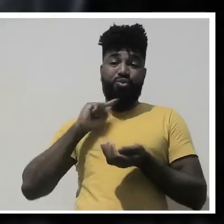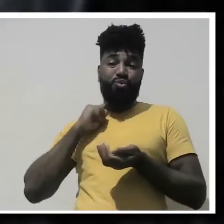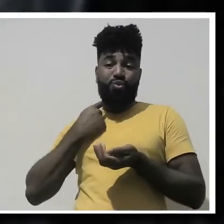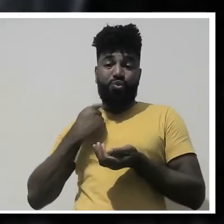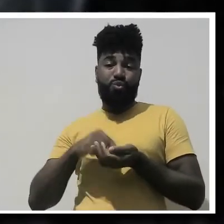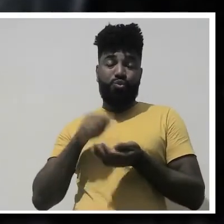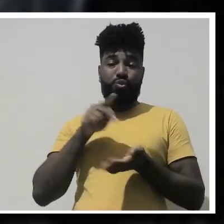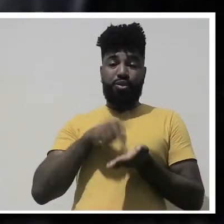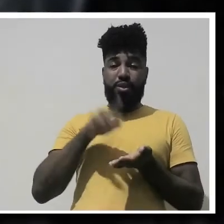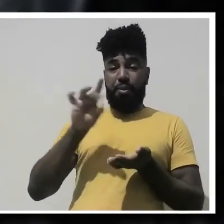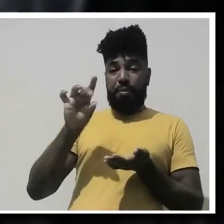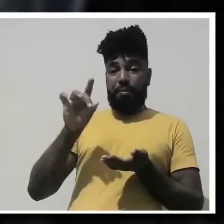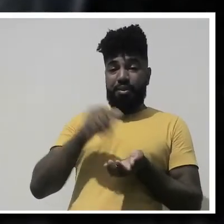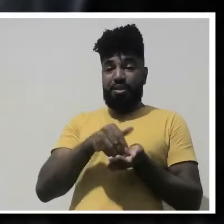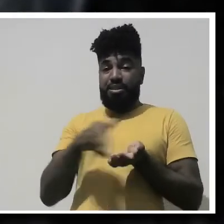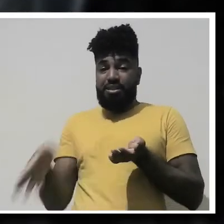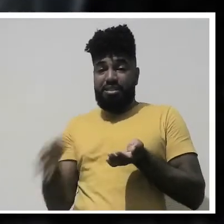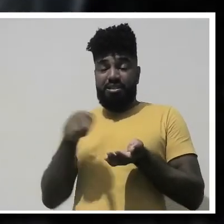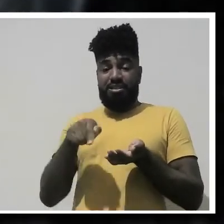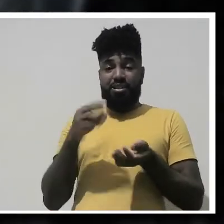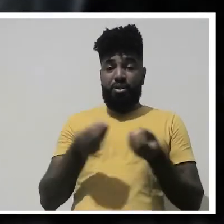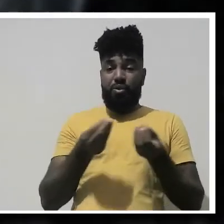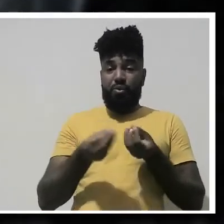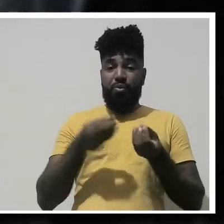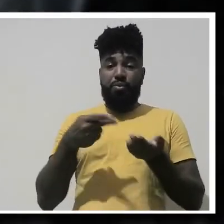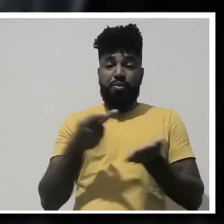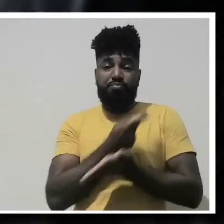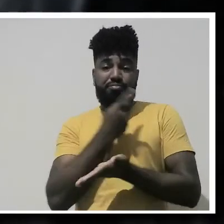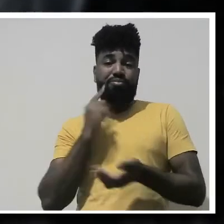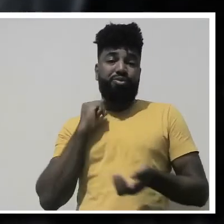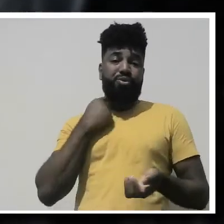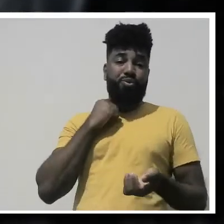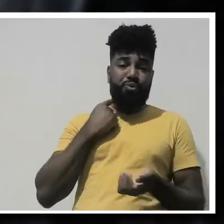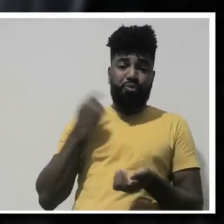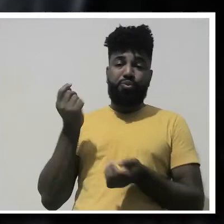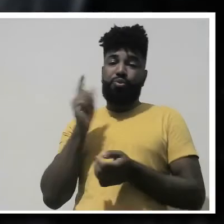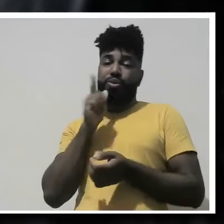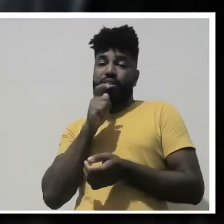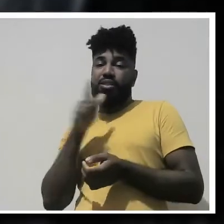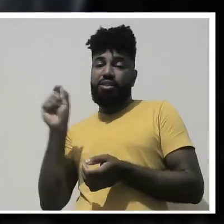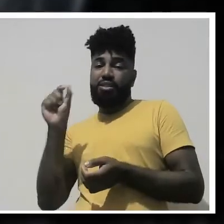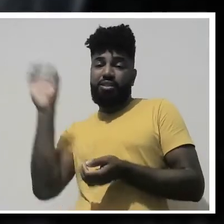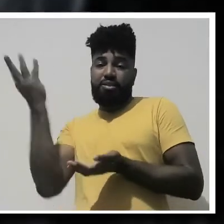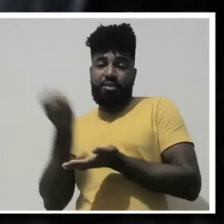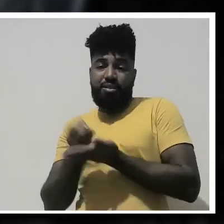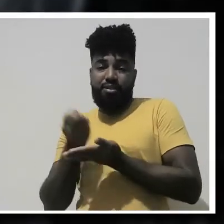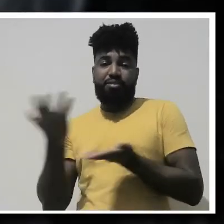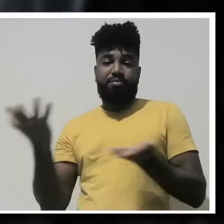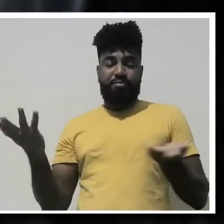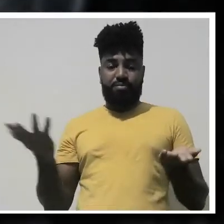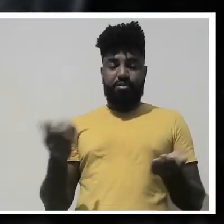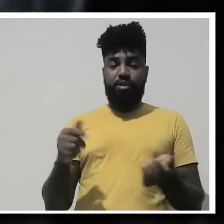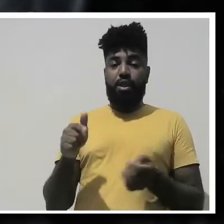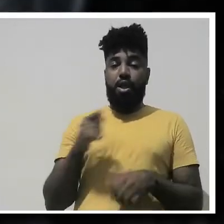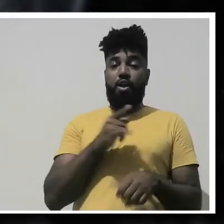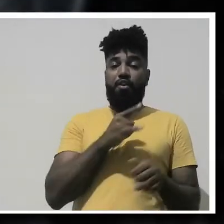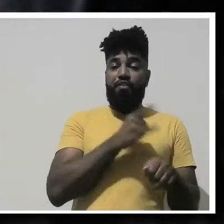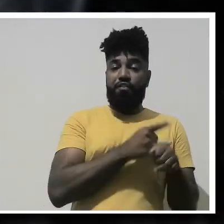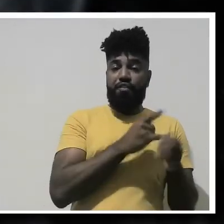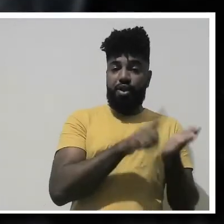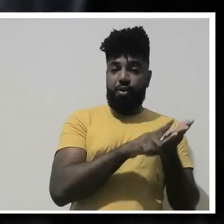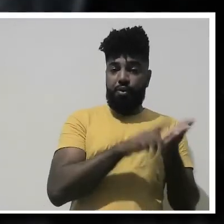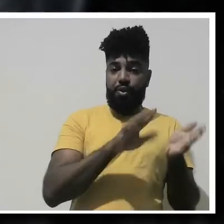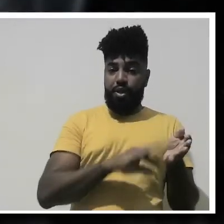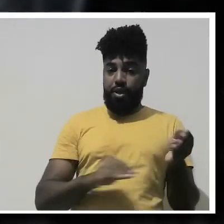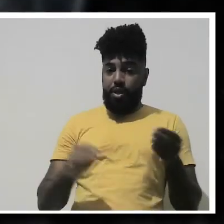tem, até porque qualquer cristalito que sai do recipiente já tem chance dele ficar sujo, dele pegar umidade, etc. Então depois a gente